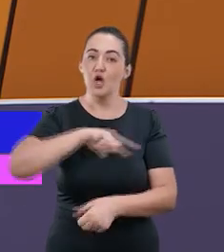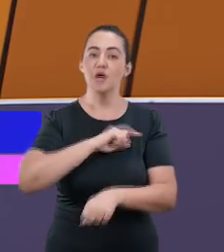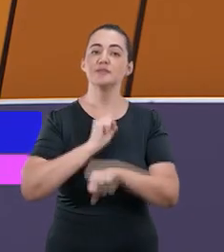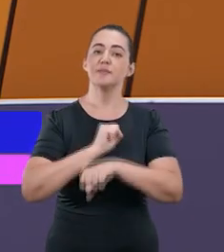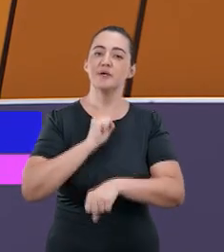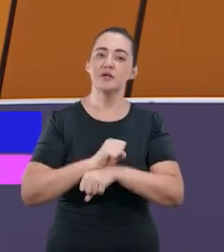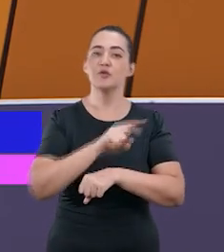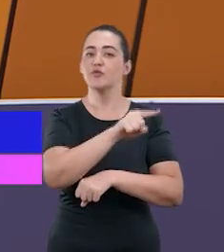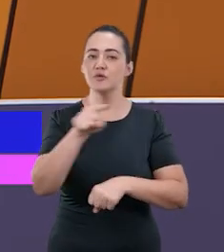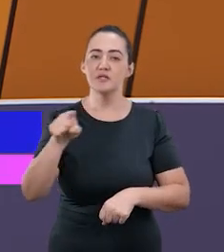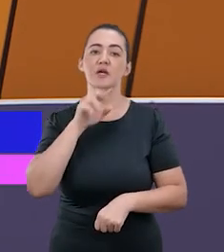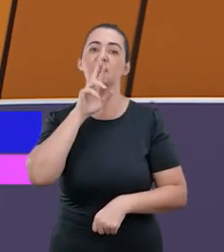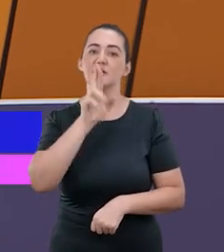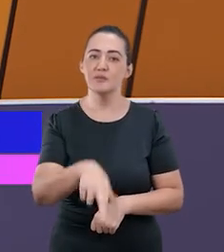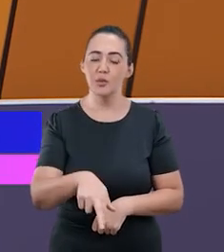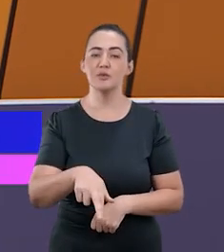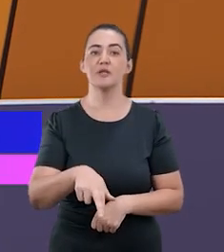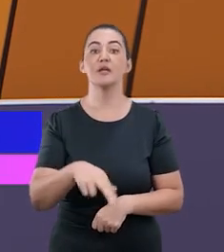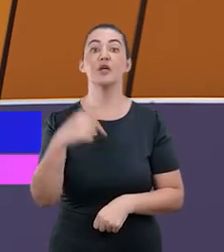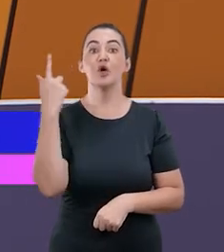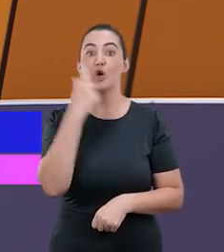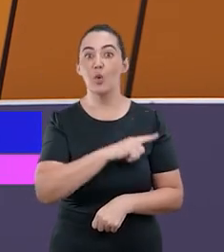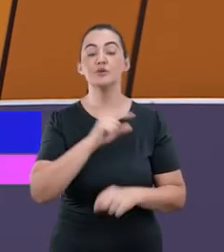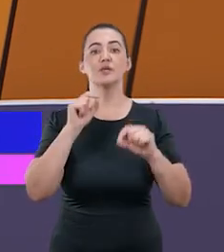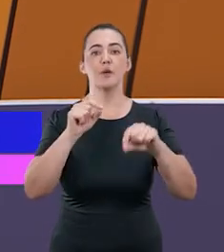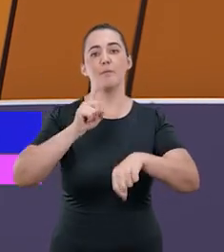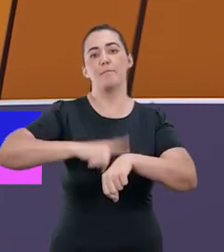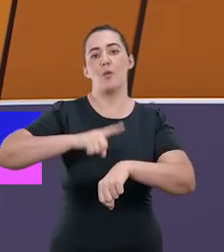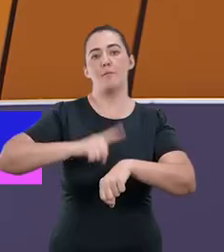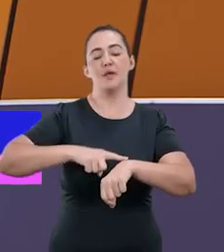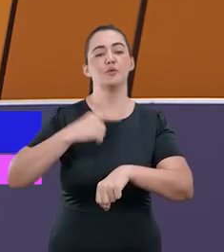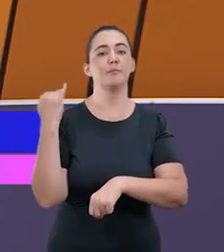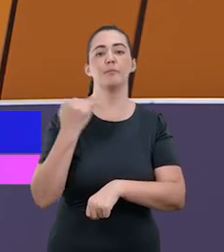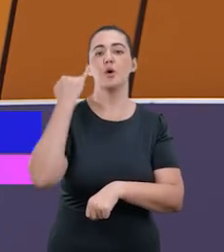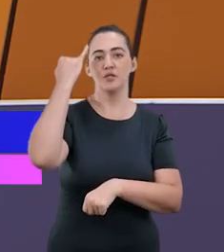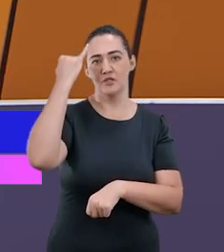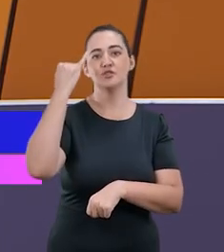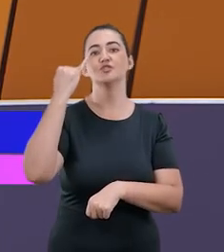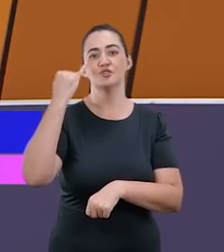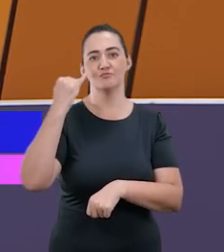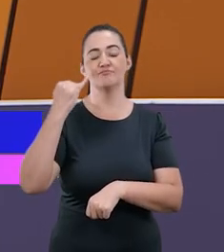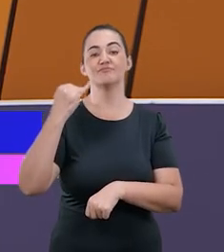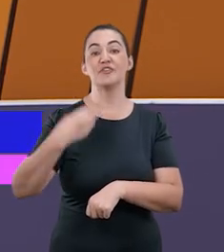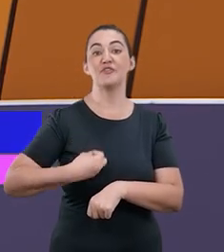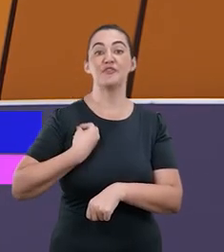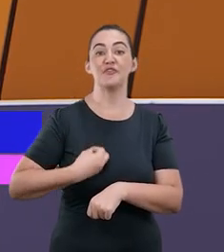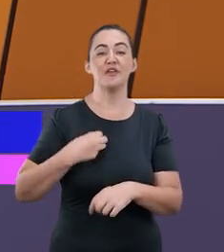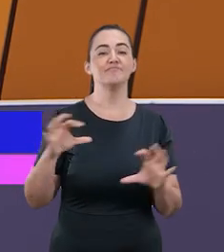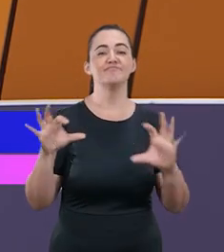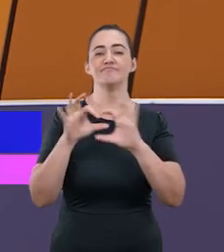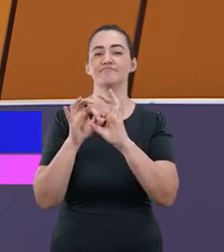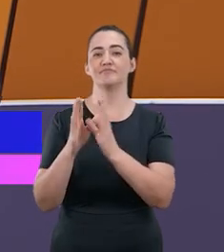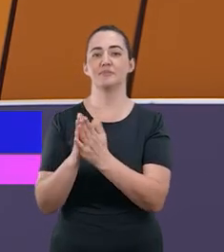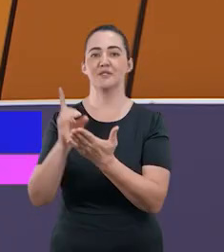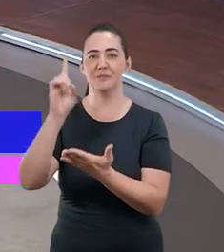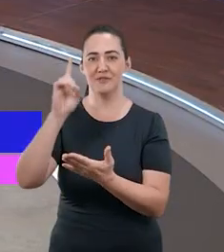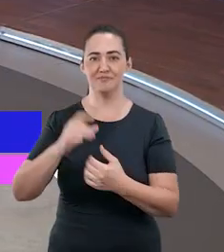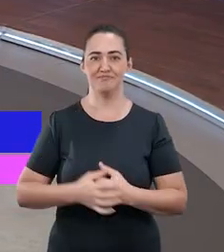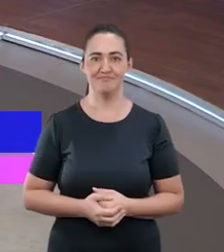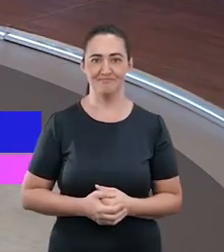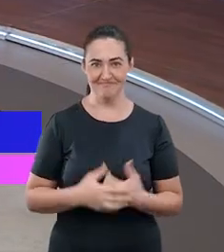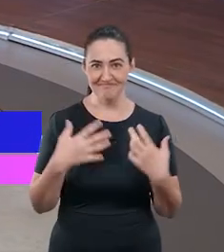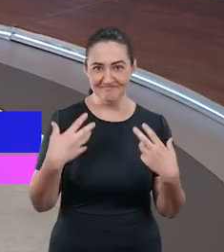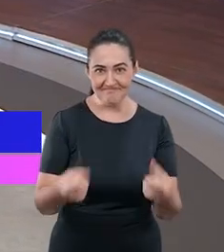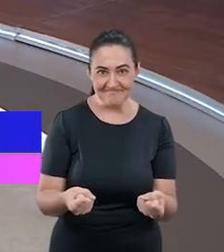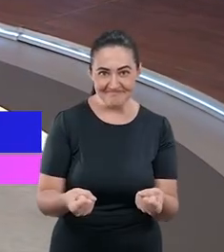você, para te atender e marcar esse momento da sua decisão em viver de acordo com a verdade. Se esse é o